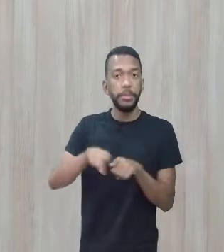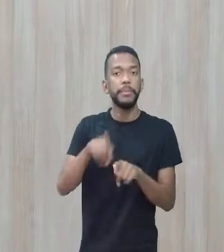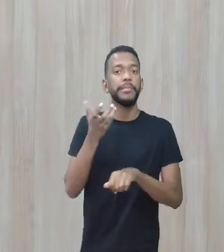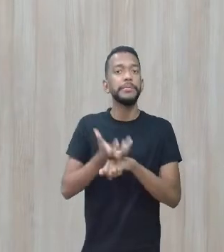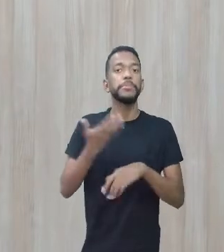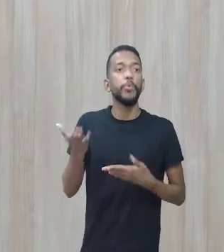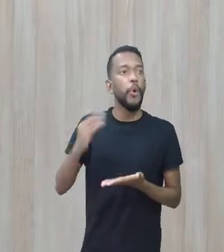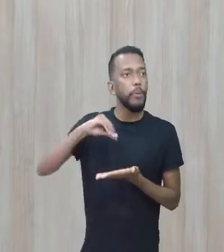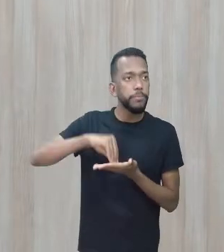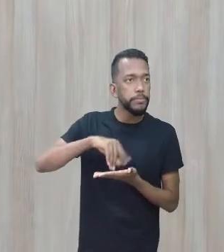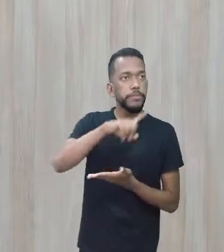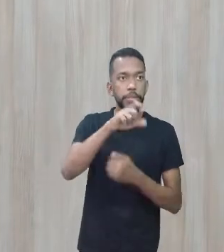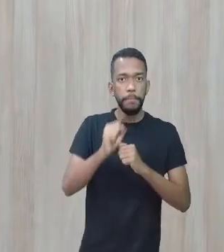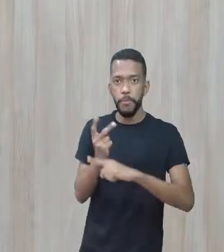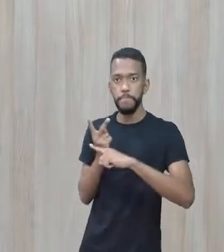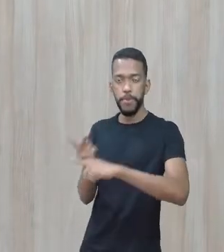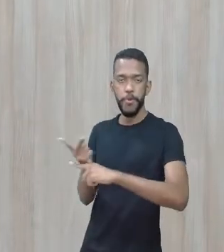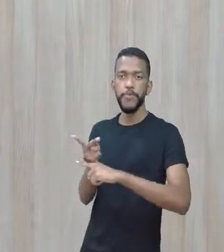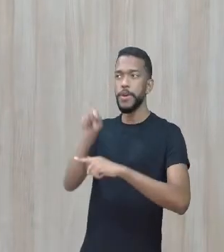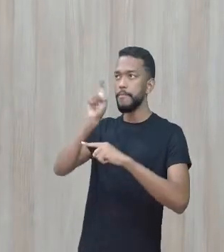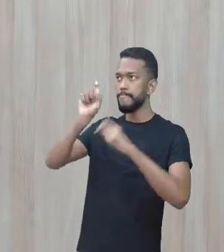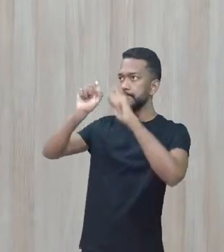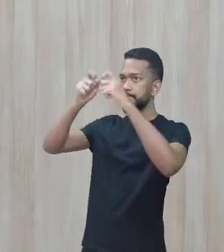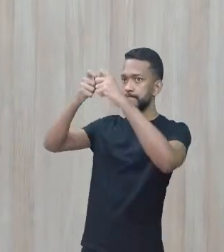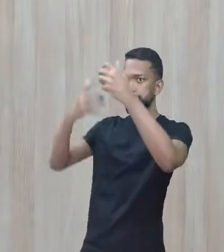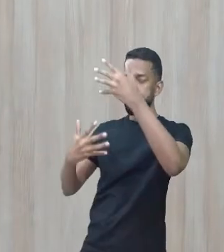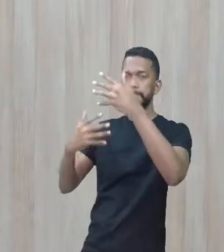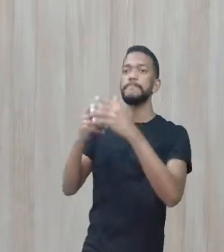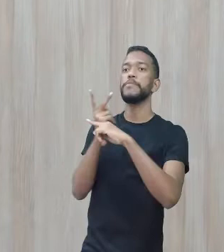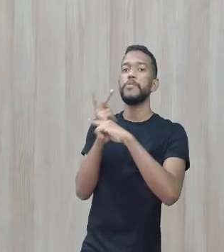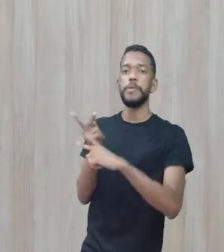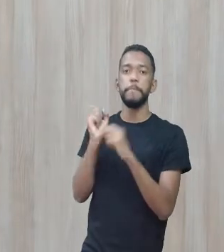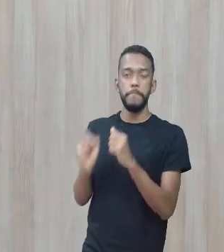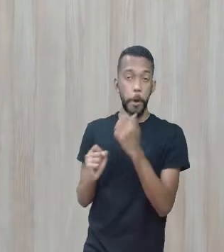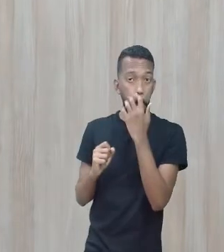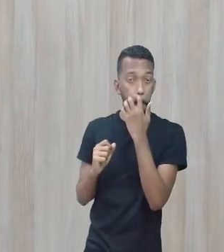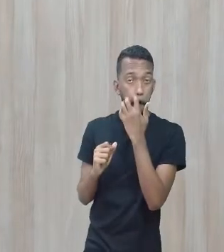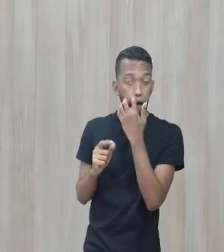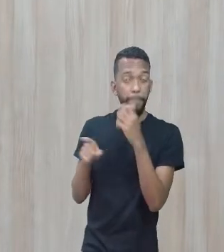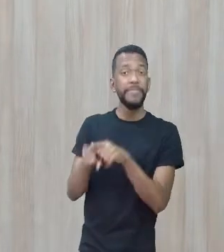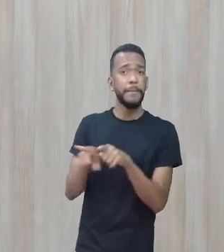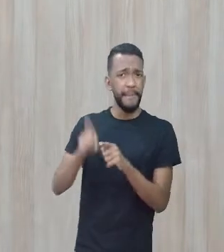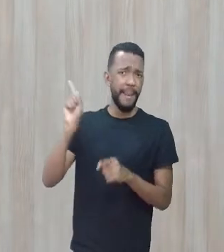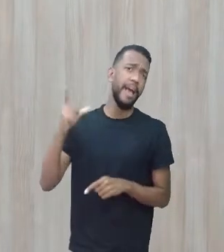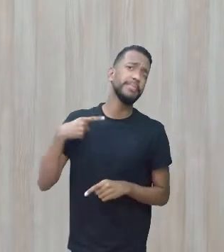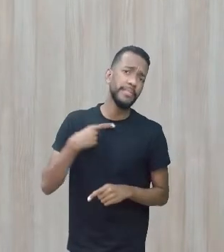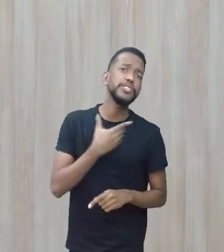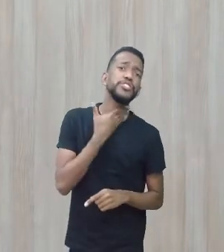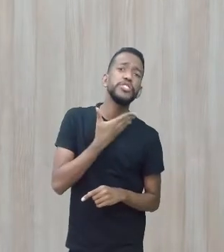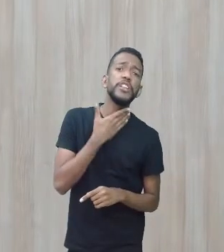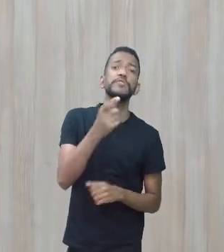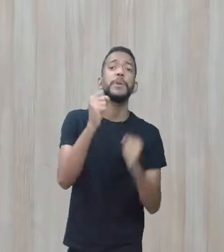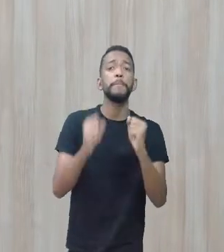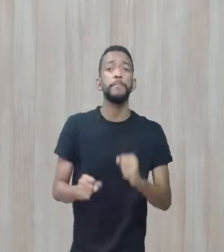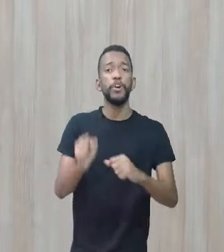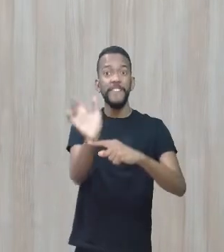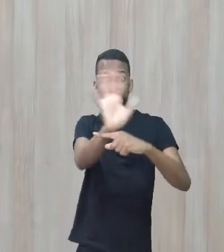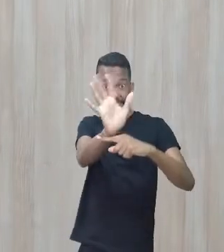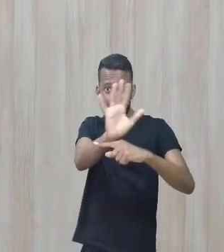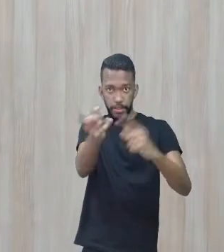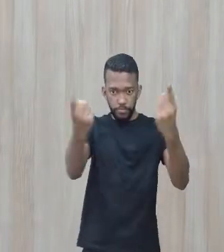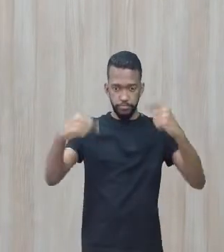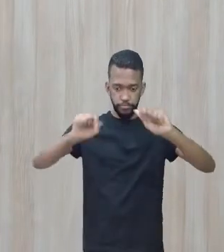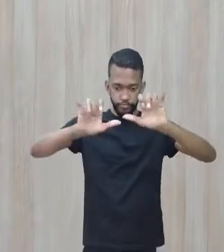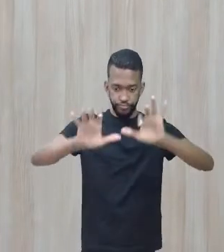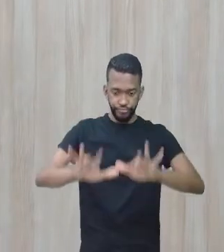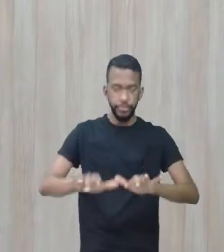bom? Vai ser massa depois de revisar, né, os conteúdos. Lá também tem um chat, né? Você, na verdade, pode fazer o comentário no